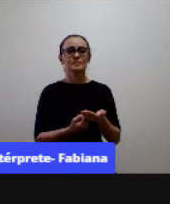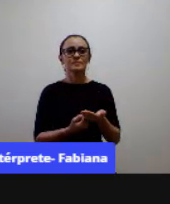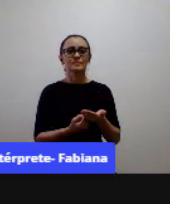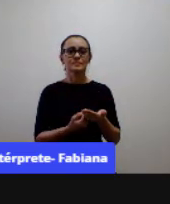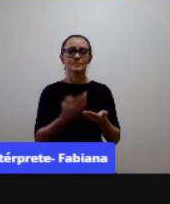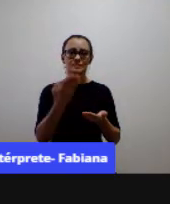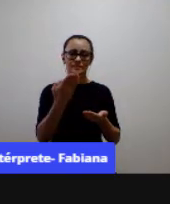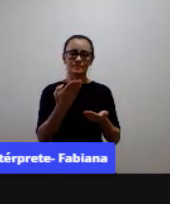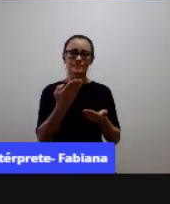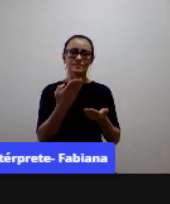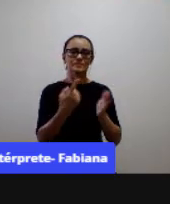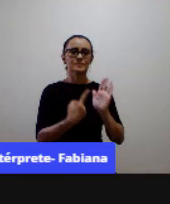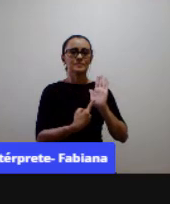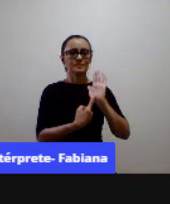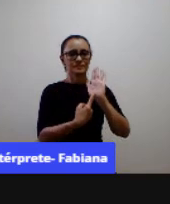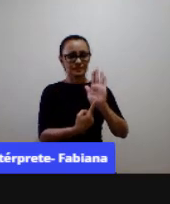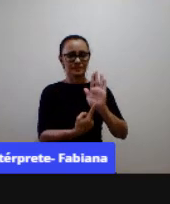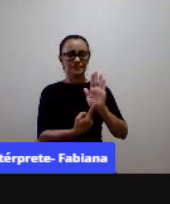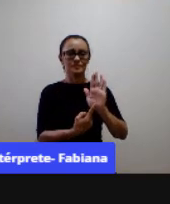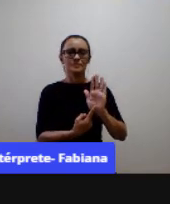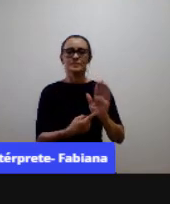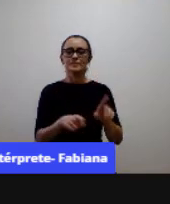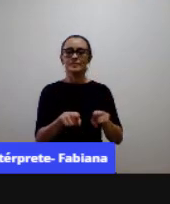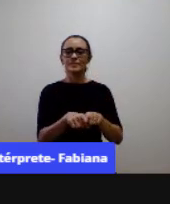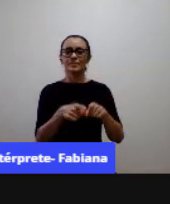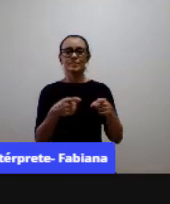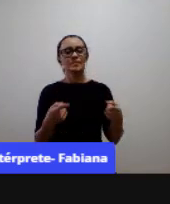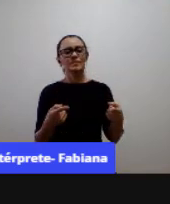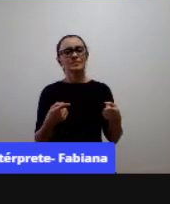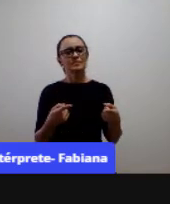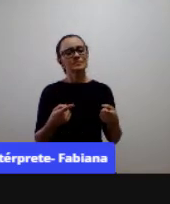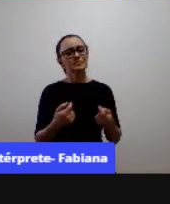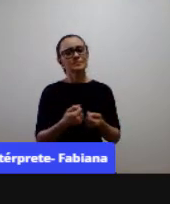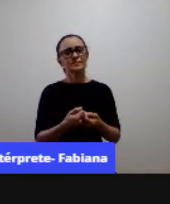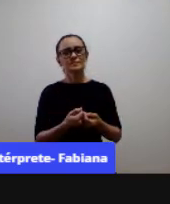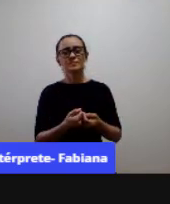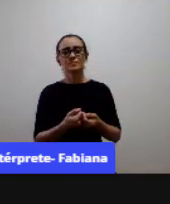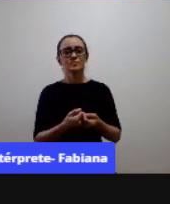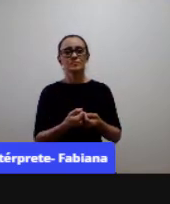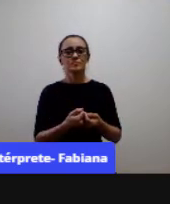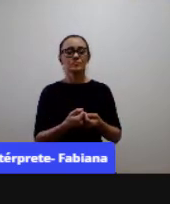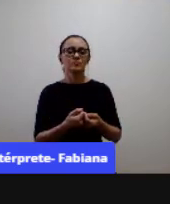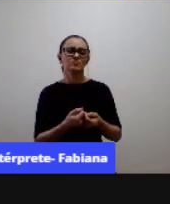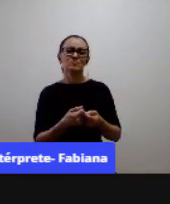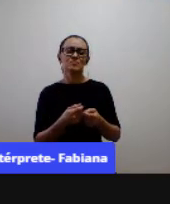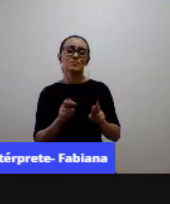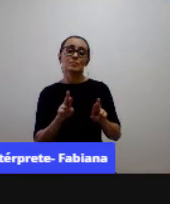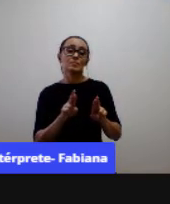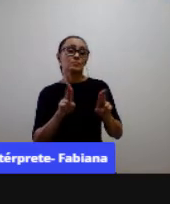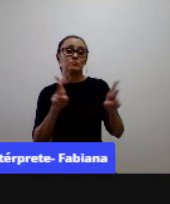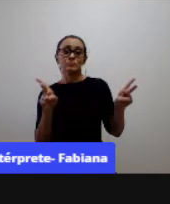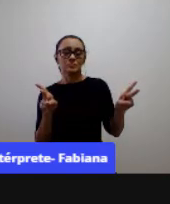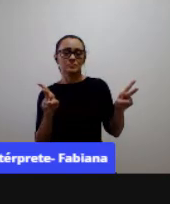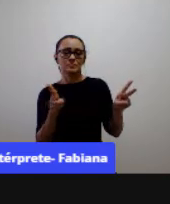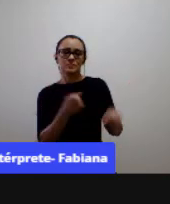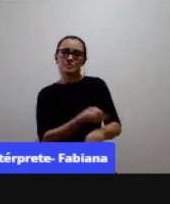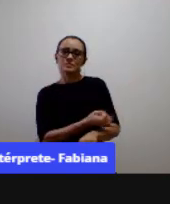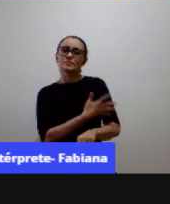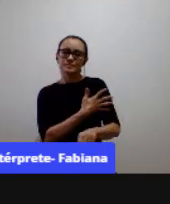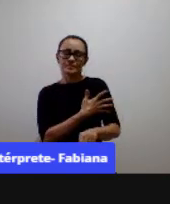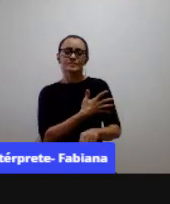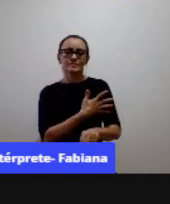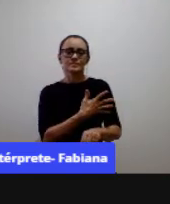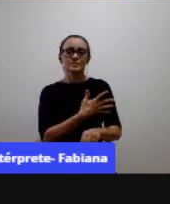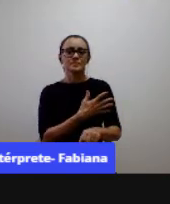instrumento, mas ele não difere muito do instrumento da educação infantil, a não